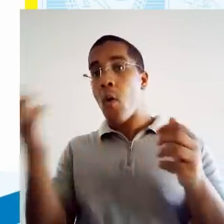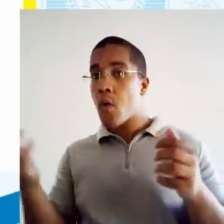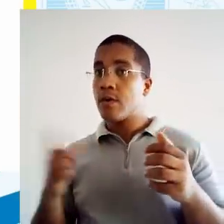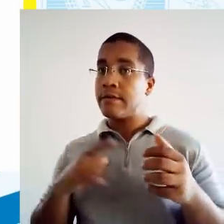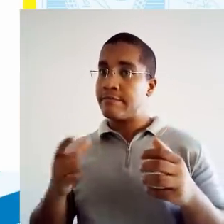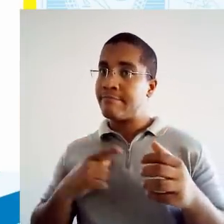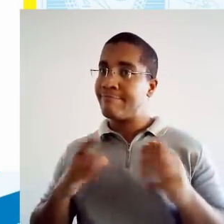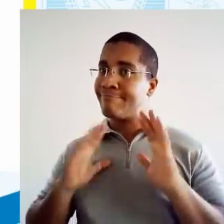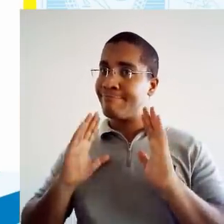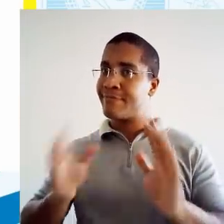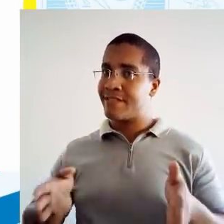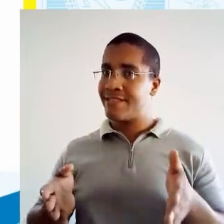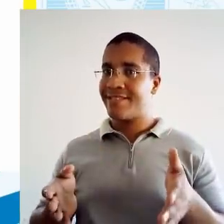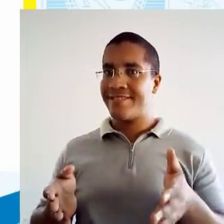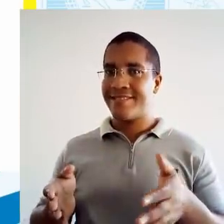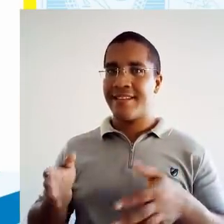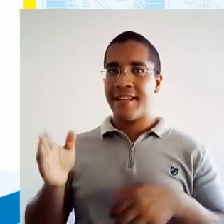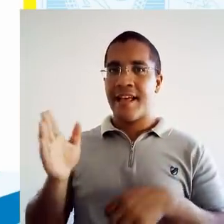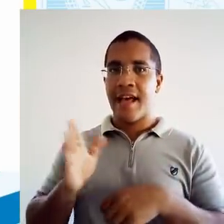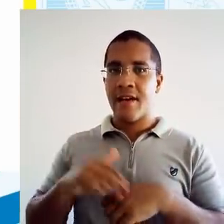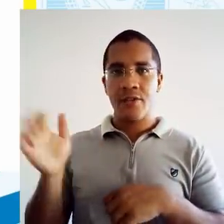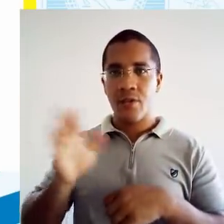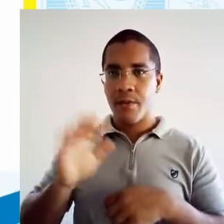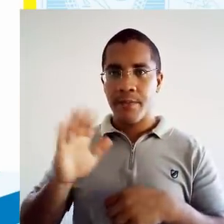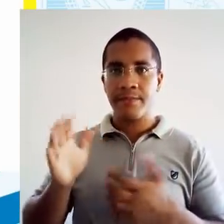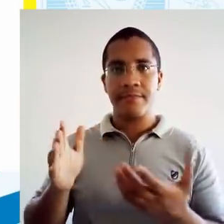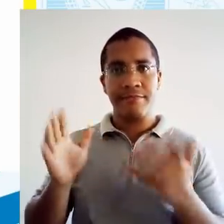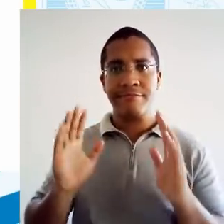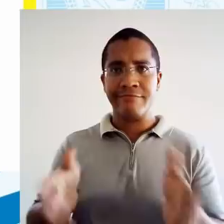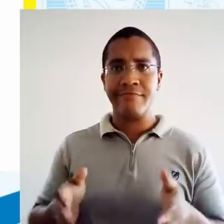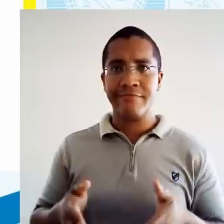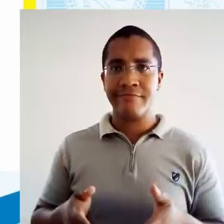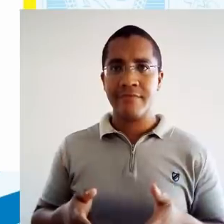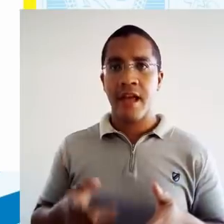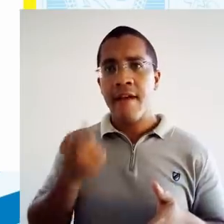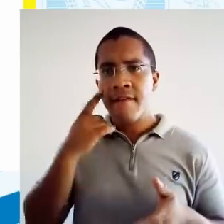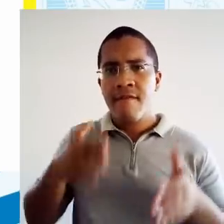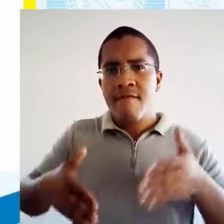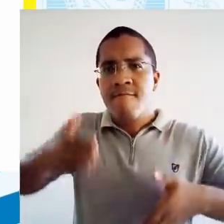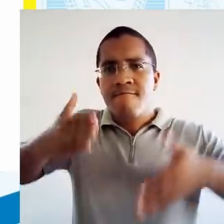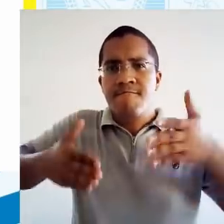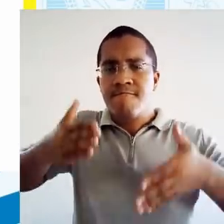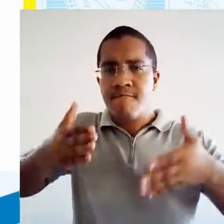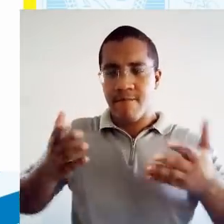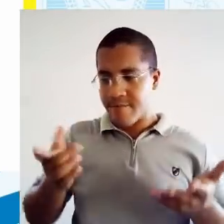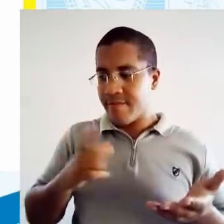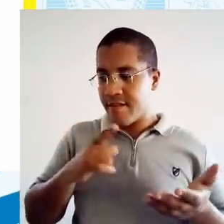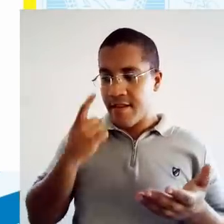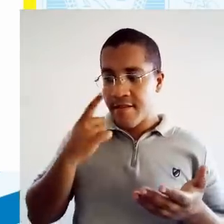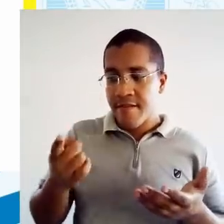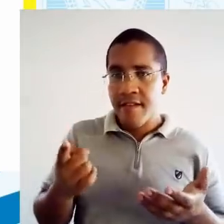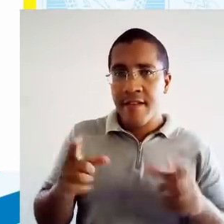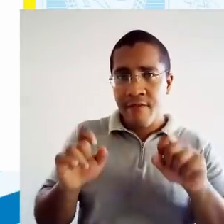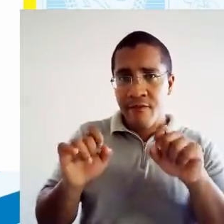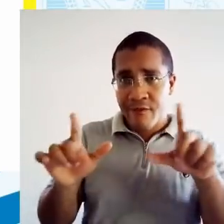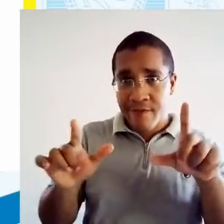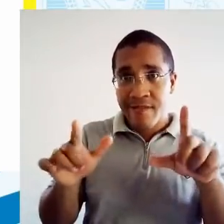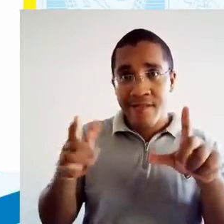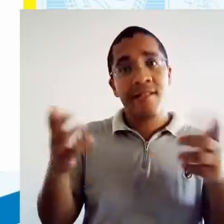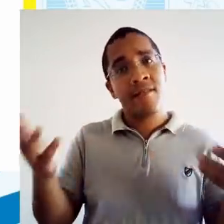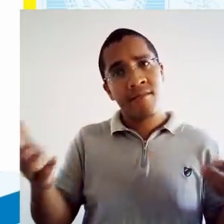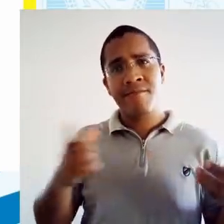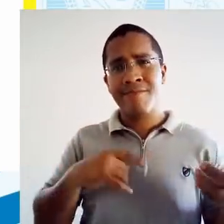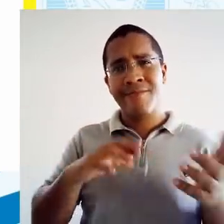elétricos. Conforme a imagem, vocês estão vendo alguns exemplos de alguns robôs que são